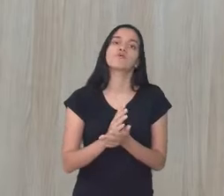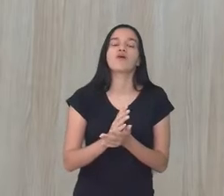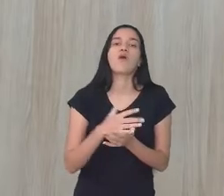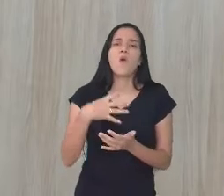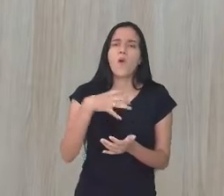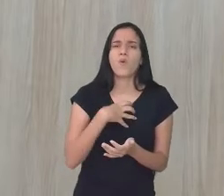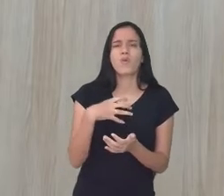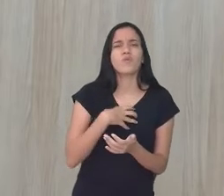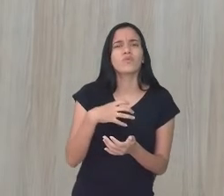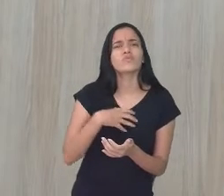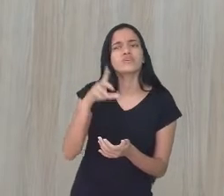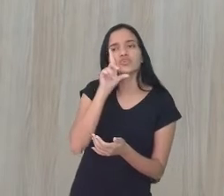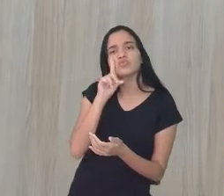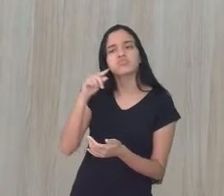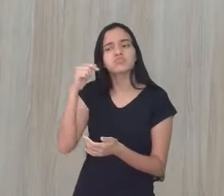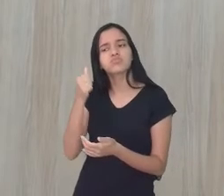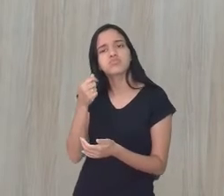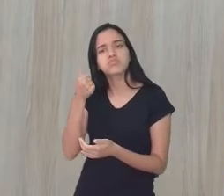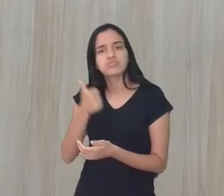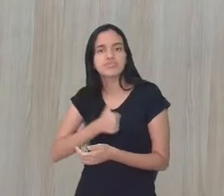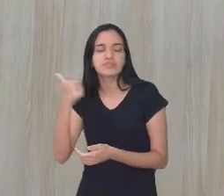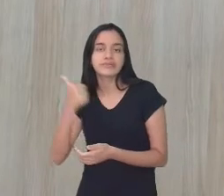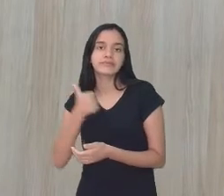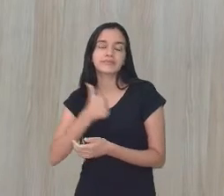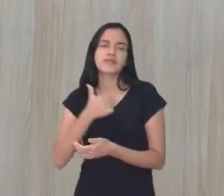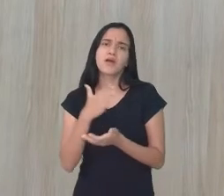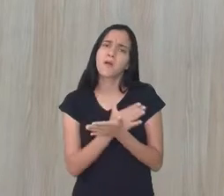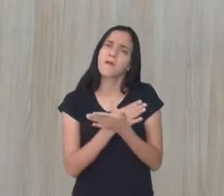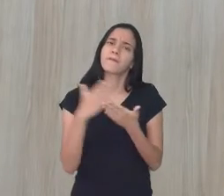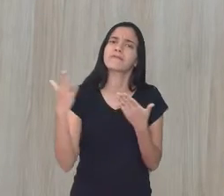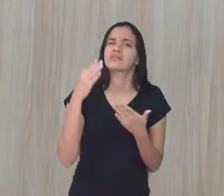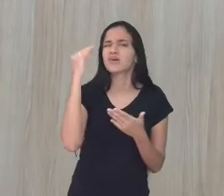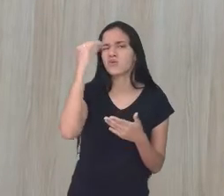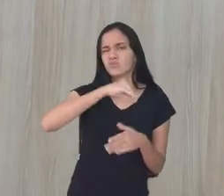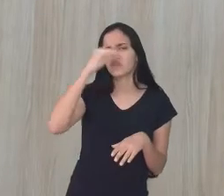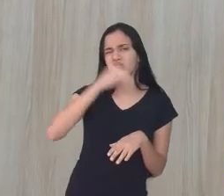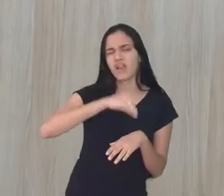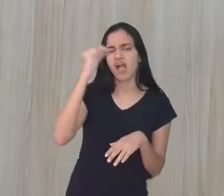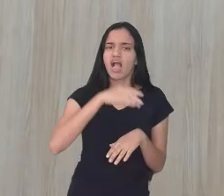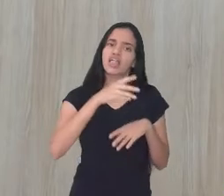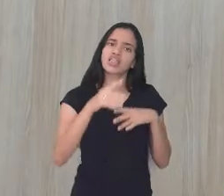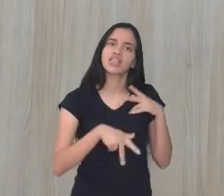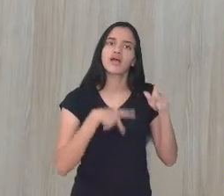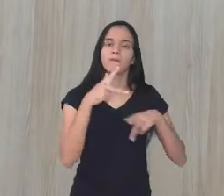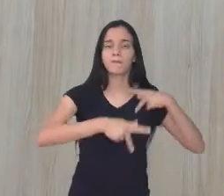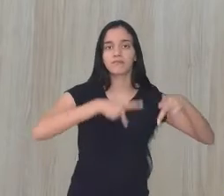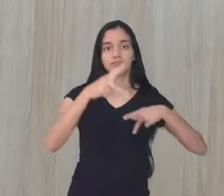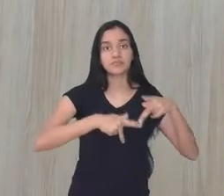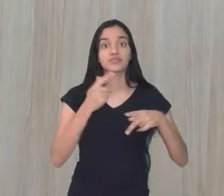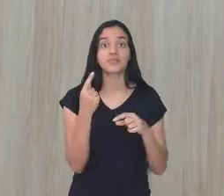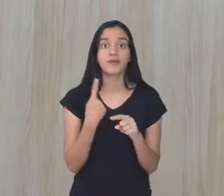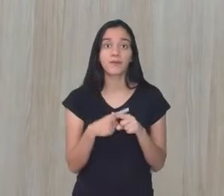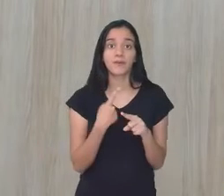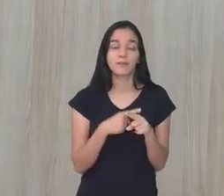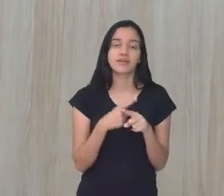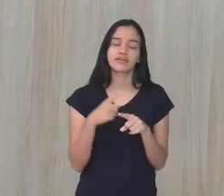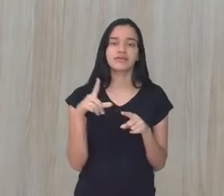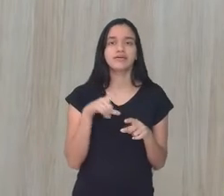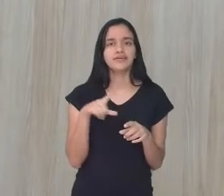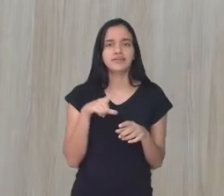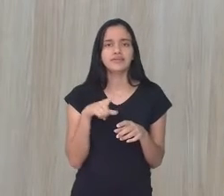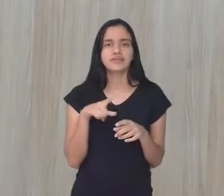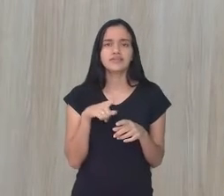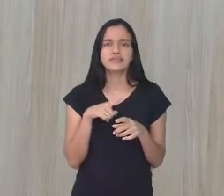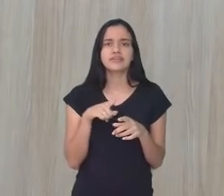entender na aula de hoje, ele começou a enfraquecer essa questão da popularidade dele, né, porque ele tinha com ele